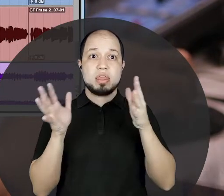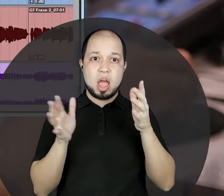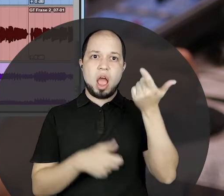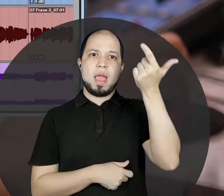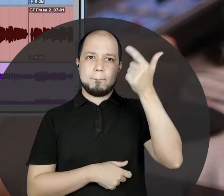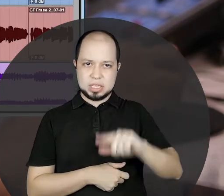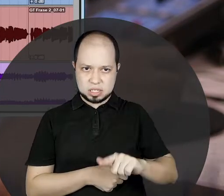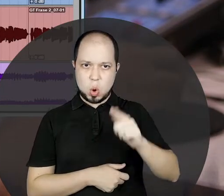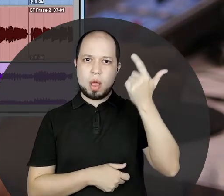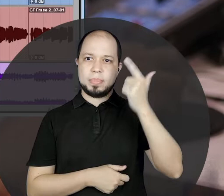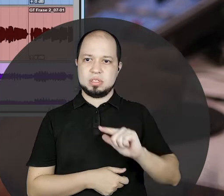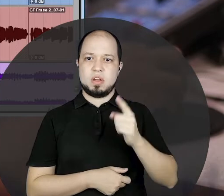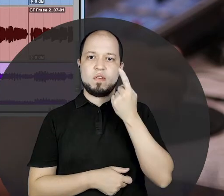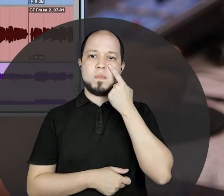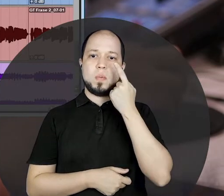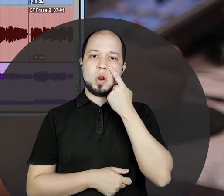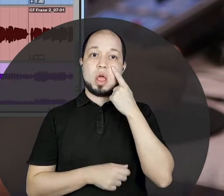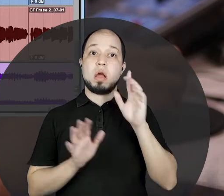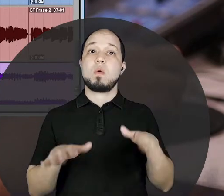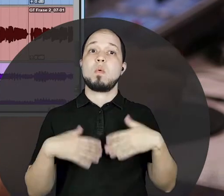que eu tenho aqui.